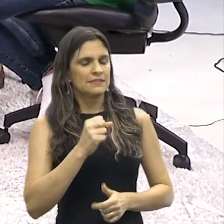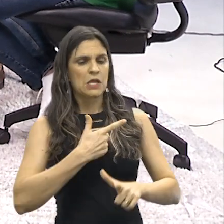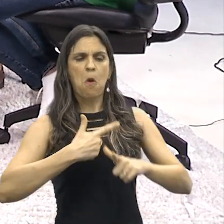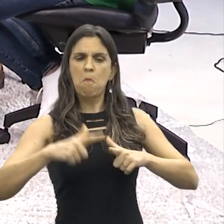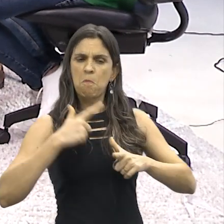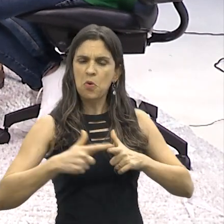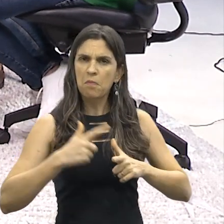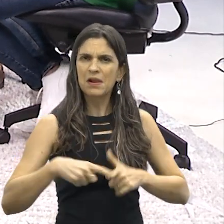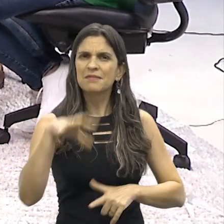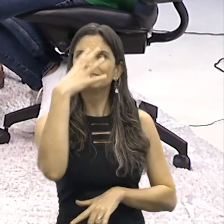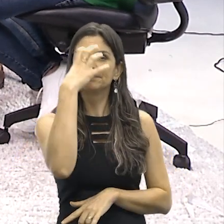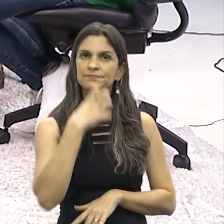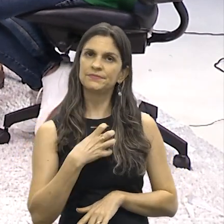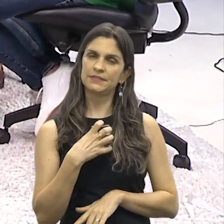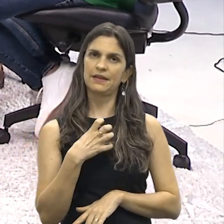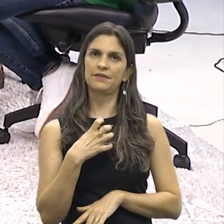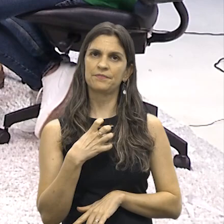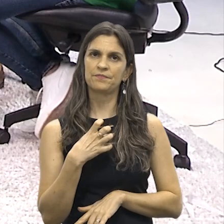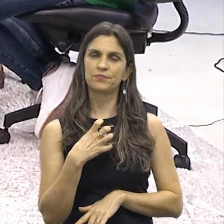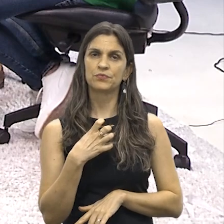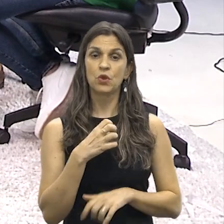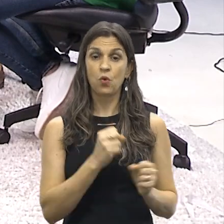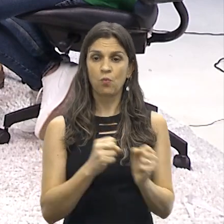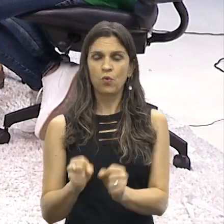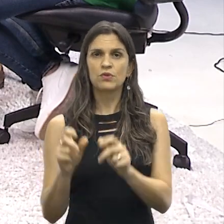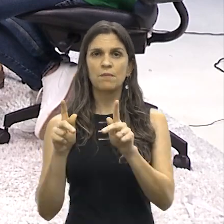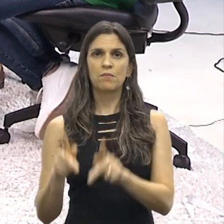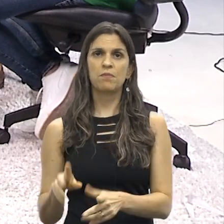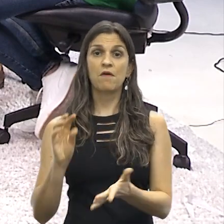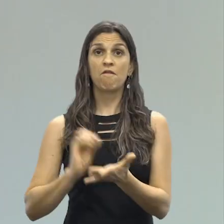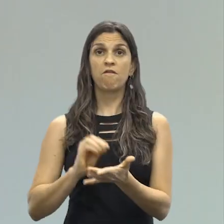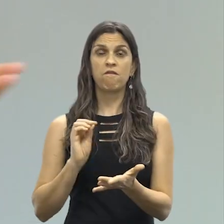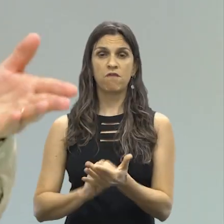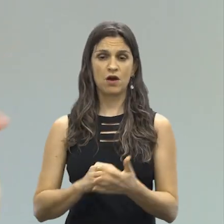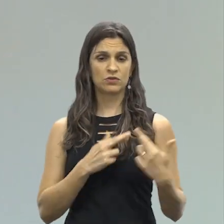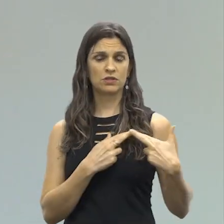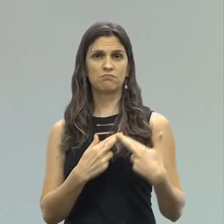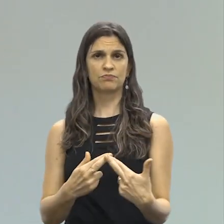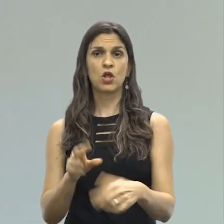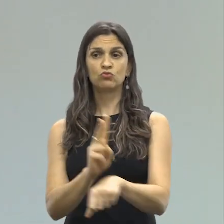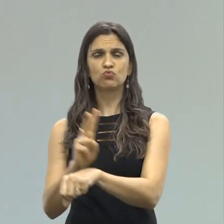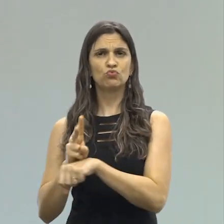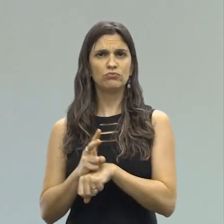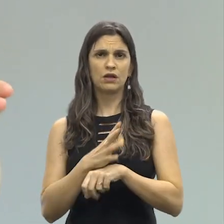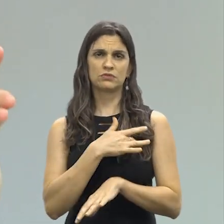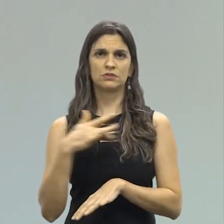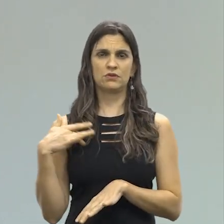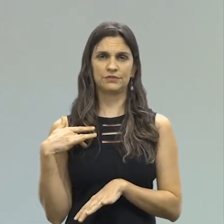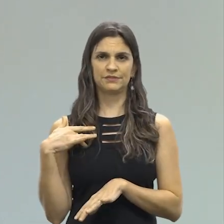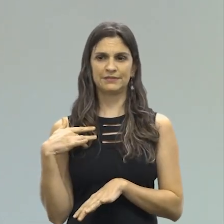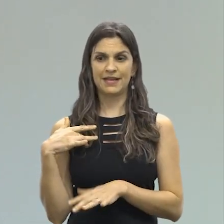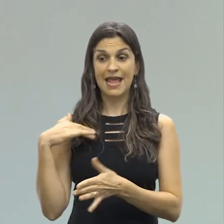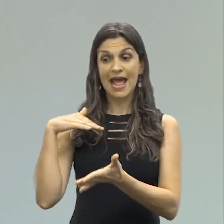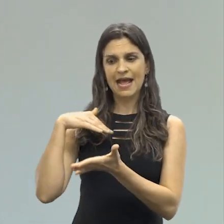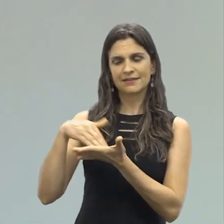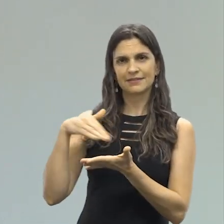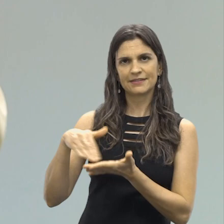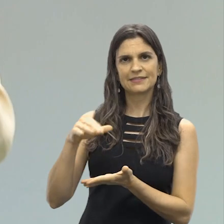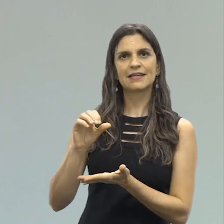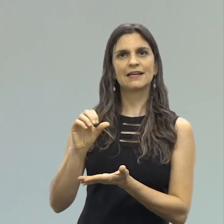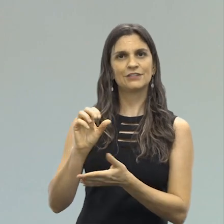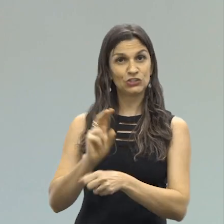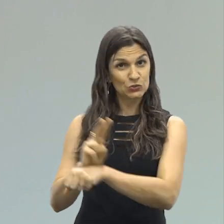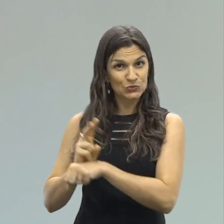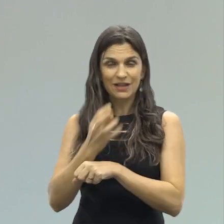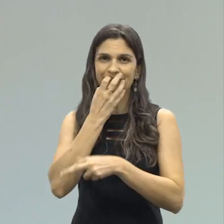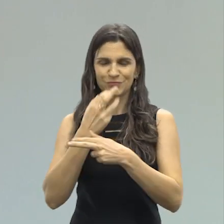na verdade, há uma omissão do poder público na hora de assumir o cuidado com a saúde. Agora nós temos a SUBEA, que assume a parte clínica